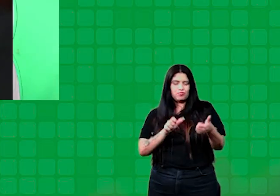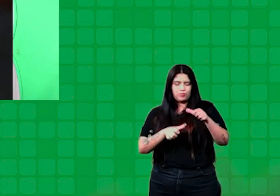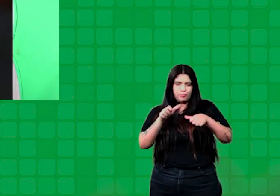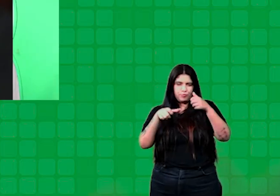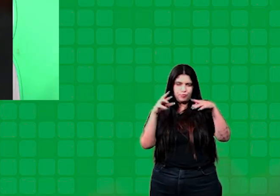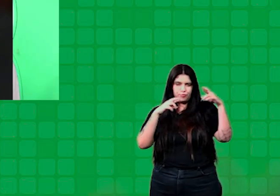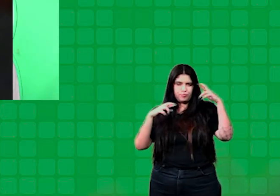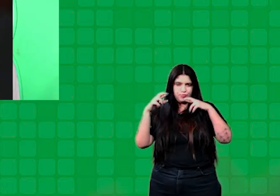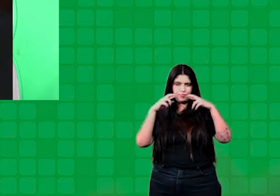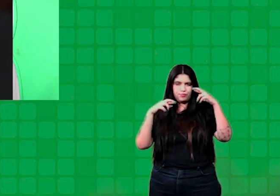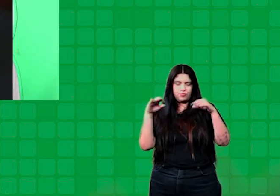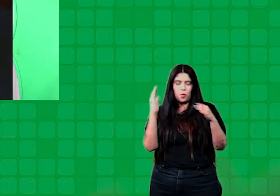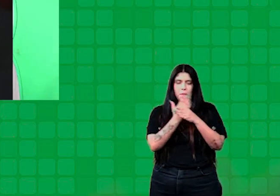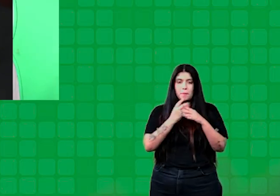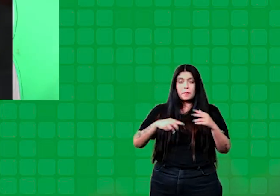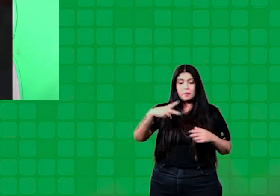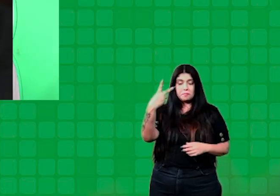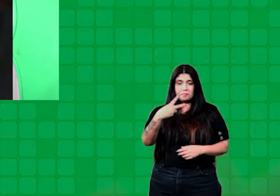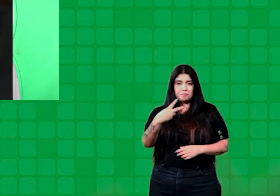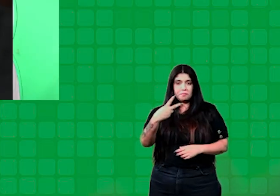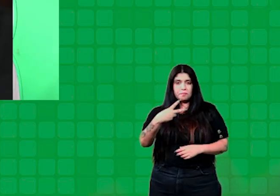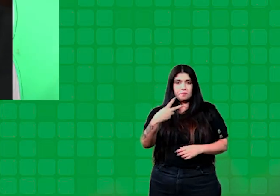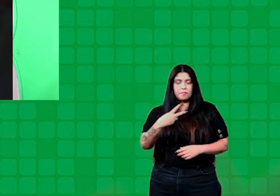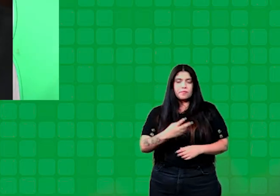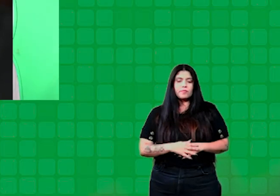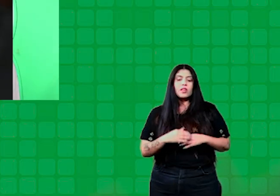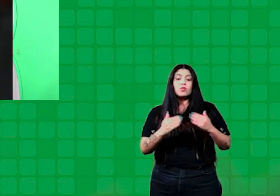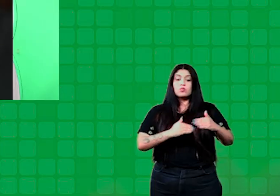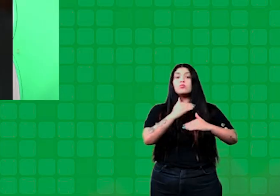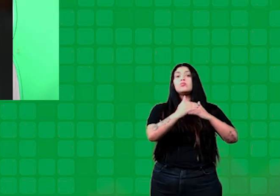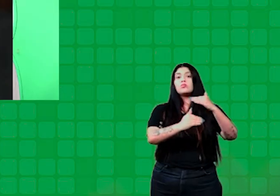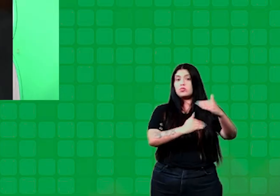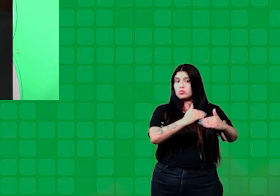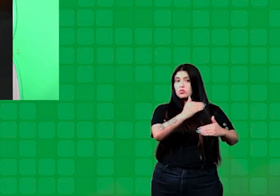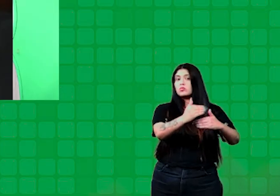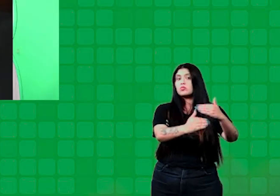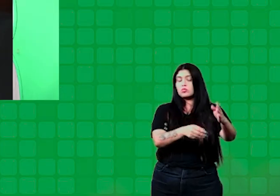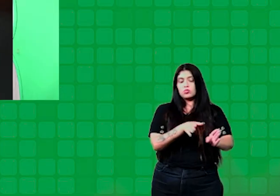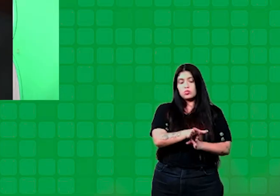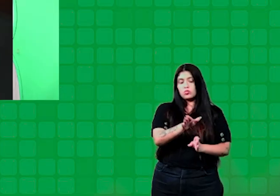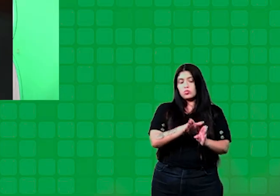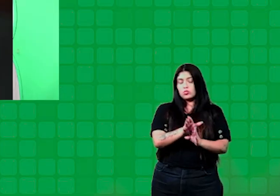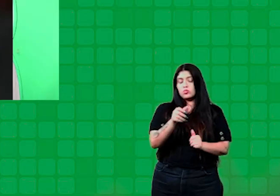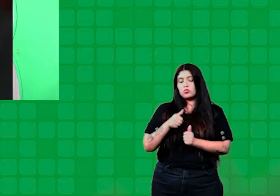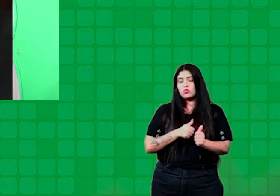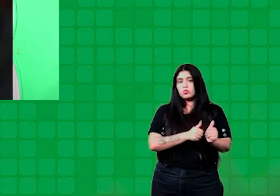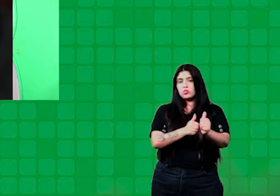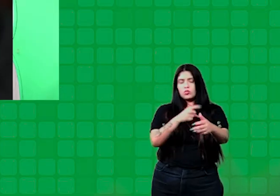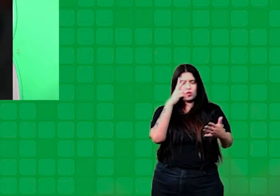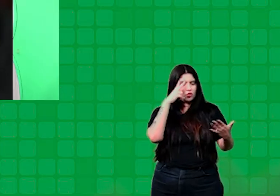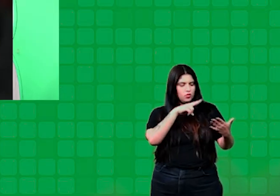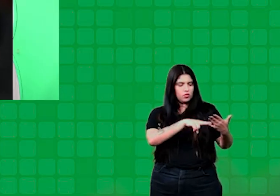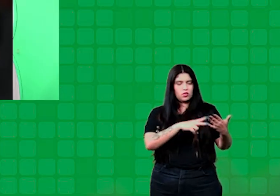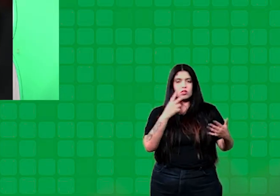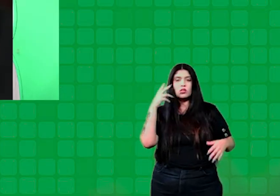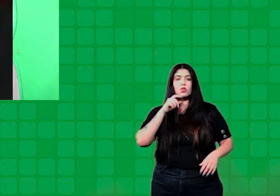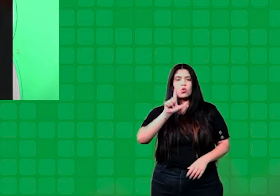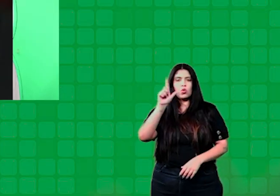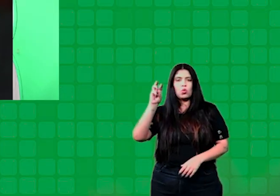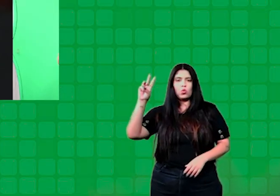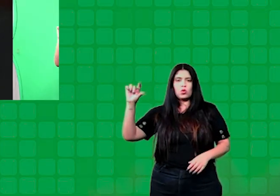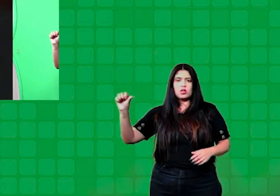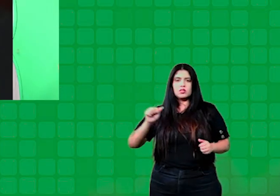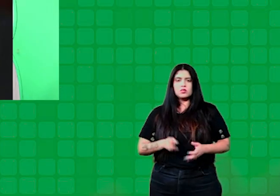dois processos. Vamos levar à frente, tá, as recomendações, inclusive aqui eu vi que o Lucas mencionou aqui no chat também, né,